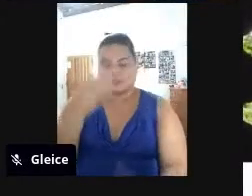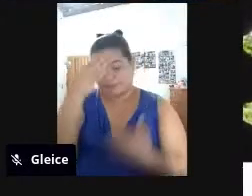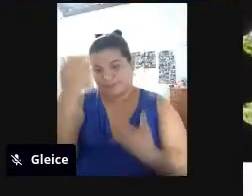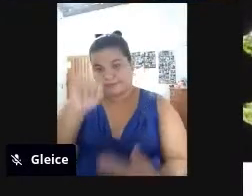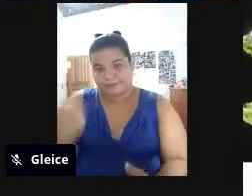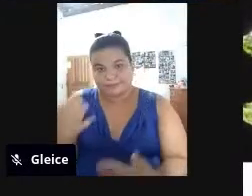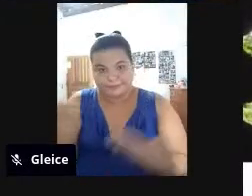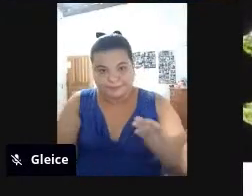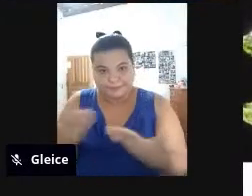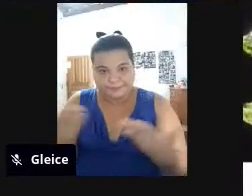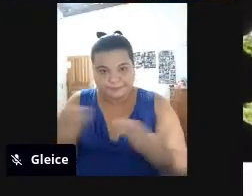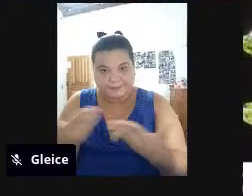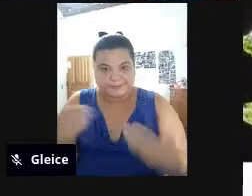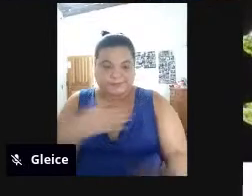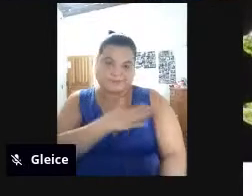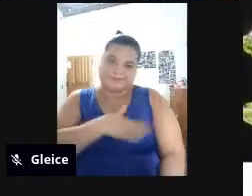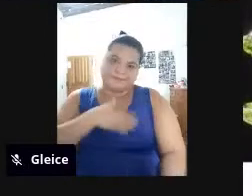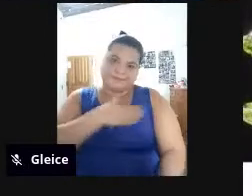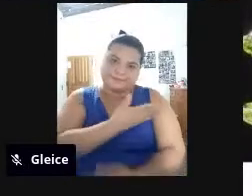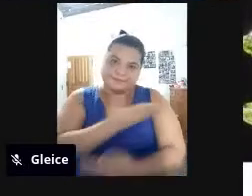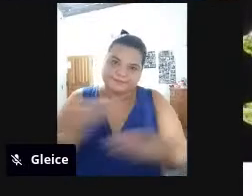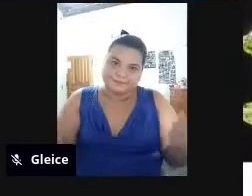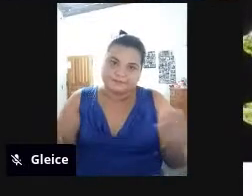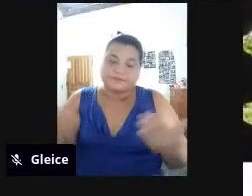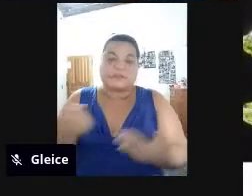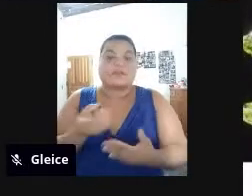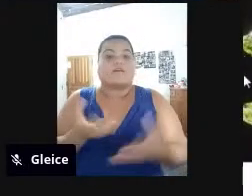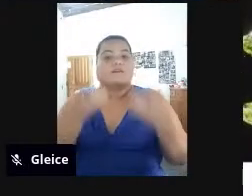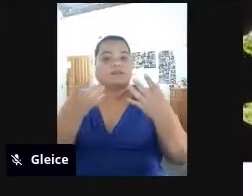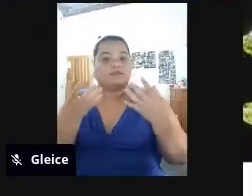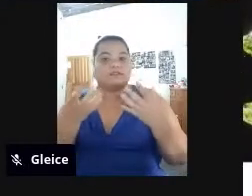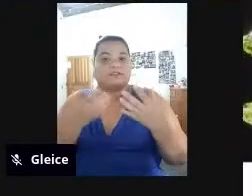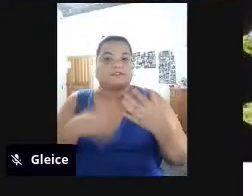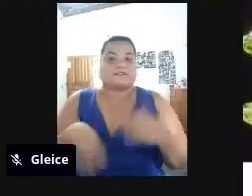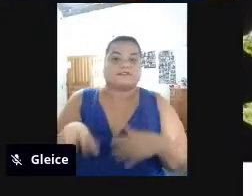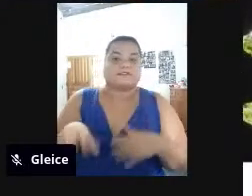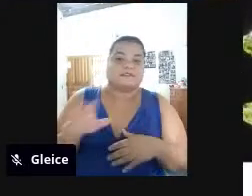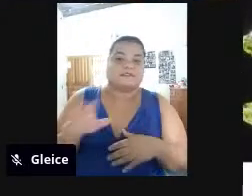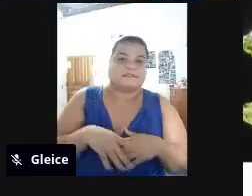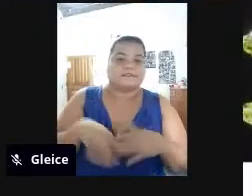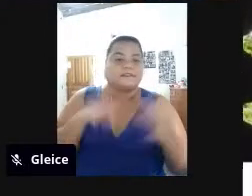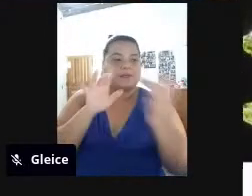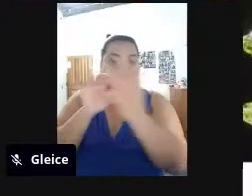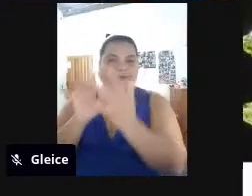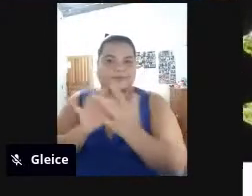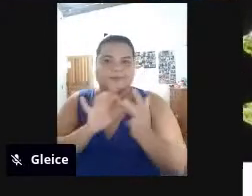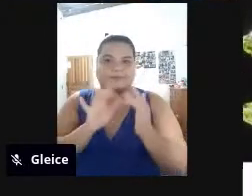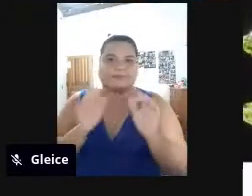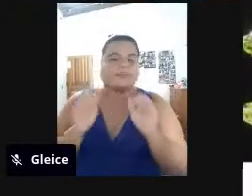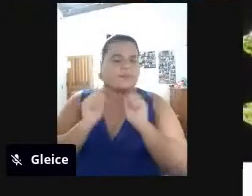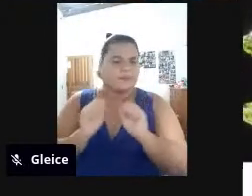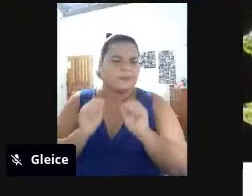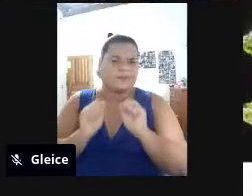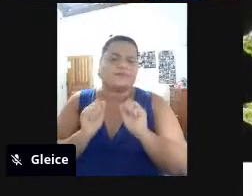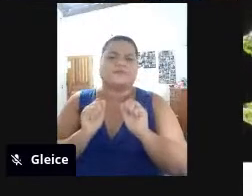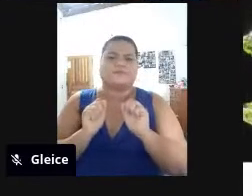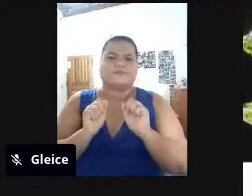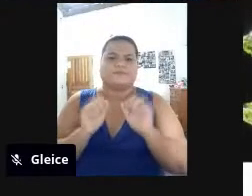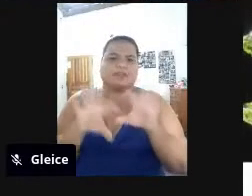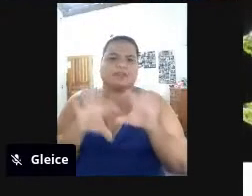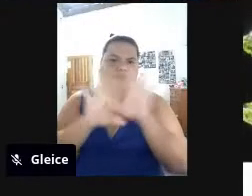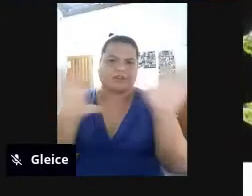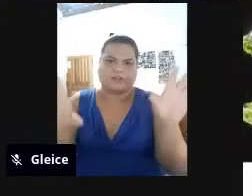enorme. Então, quem quiser acompanhar, manter contato comigo, sinta-se à vontade. Aqui estão os meus contatos, vocês podem me